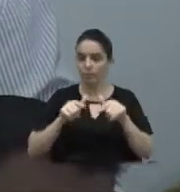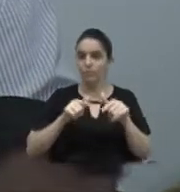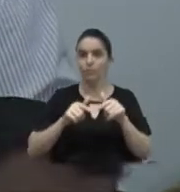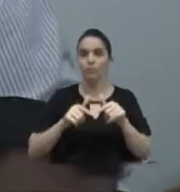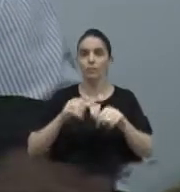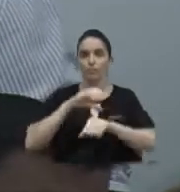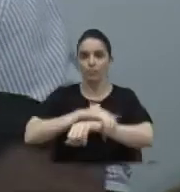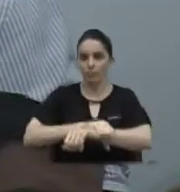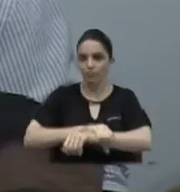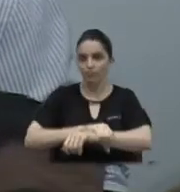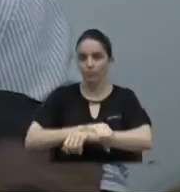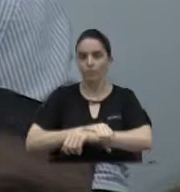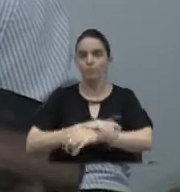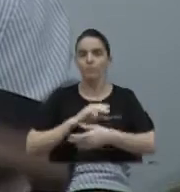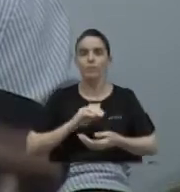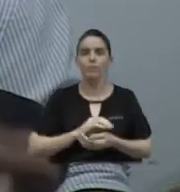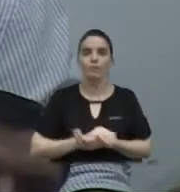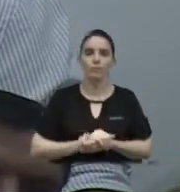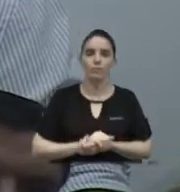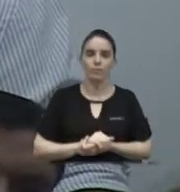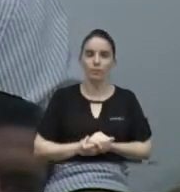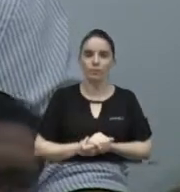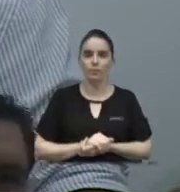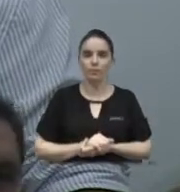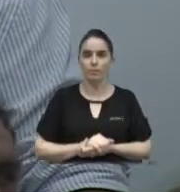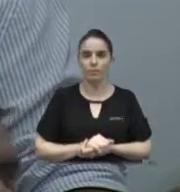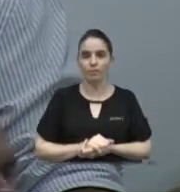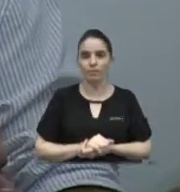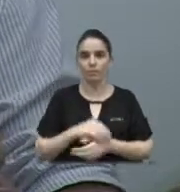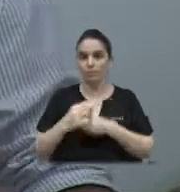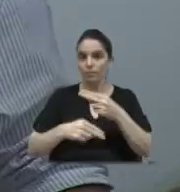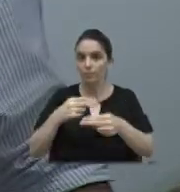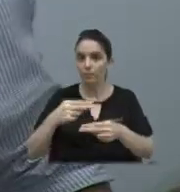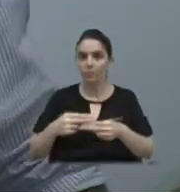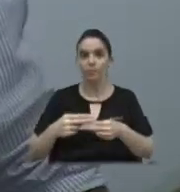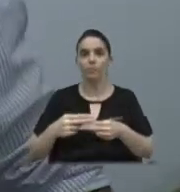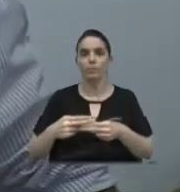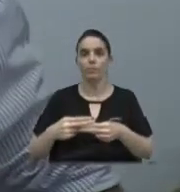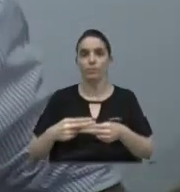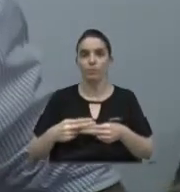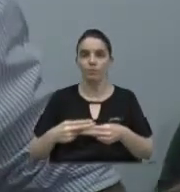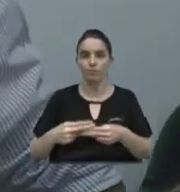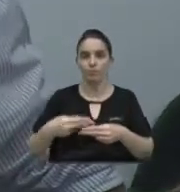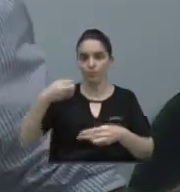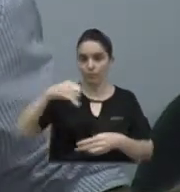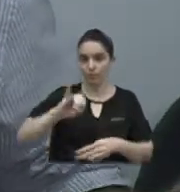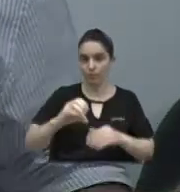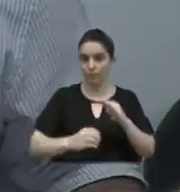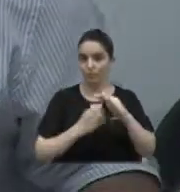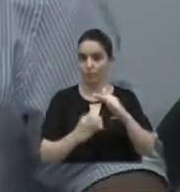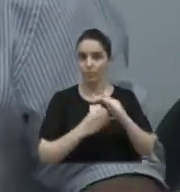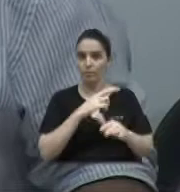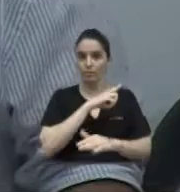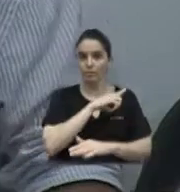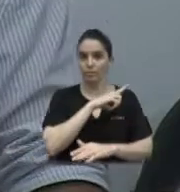garantido, uma estabilidade. E aí, cada vez mais que for